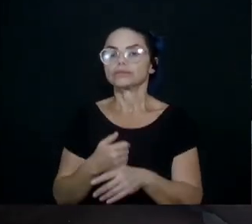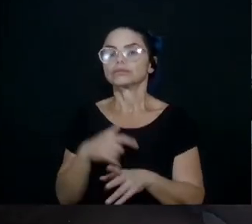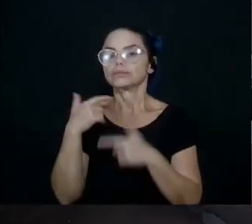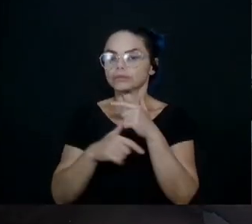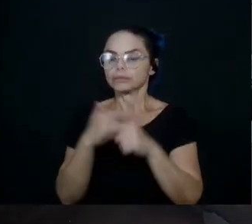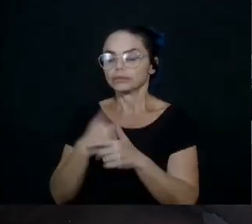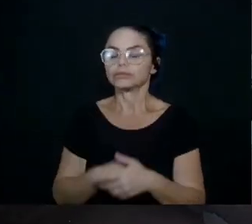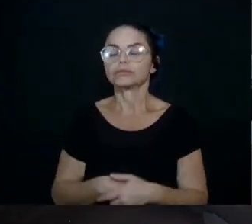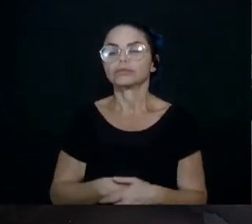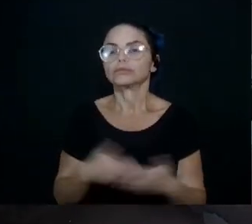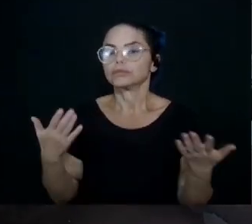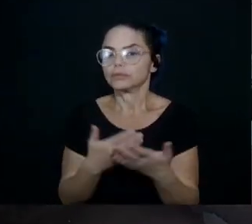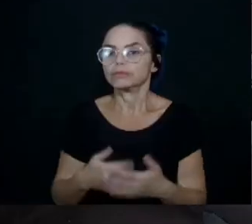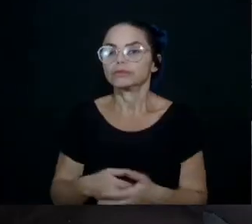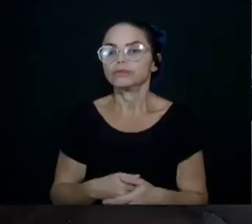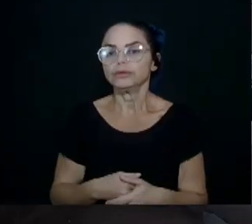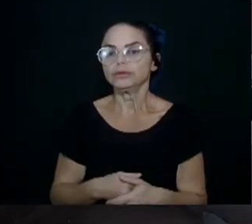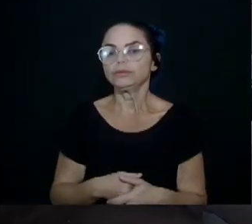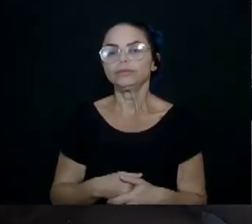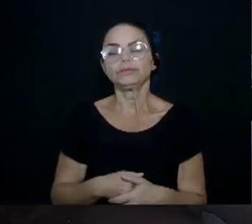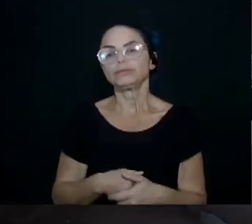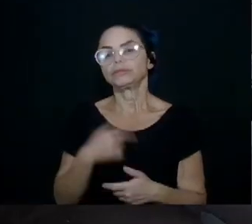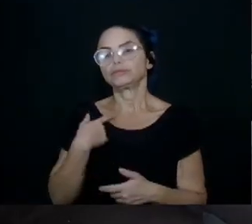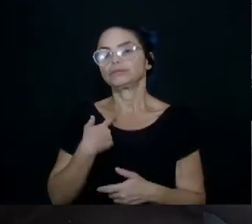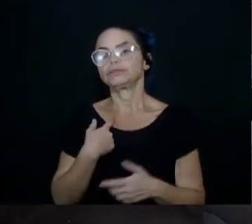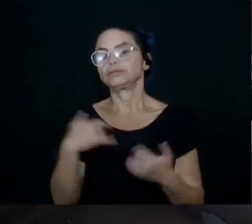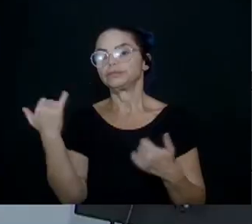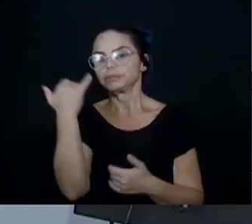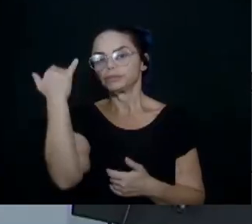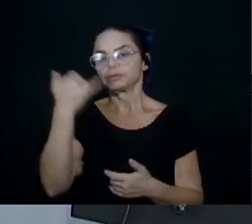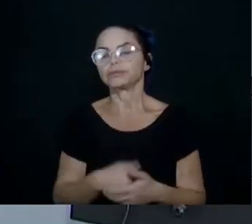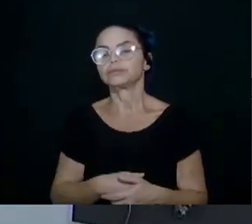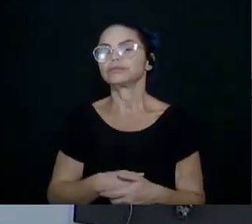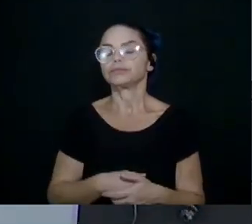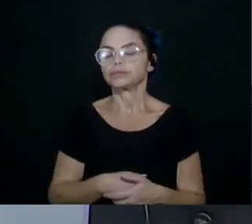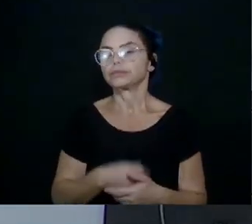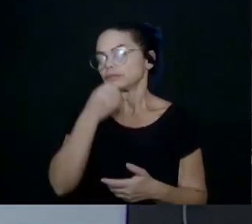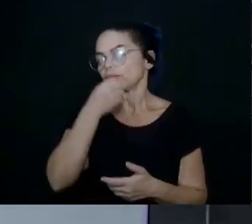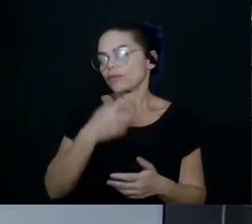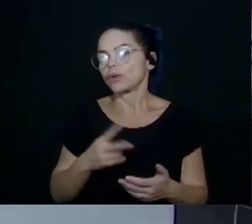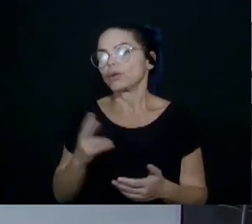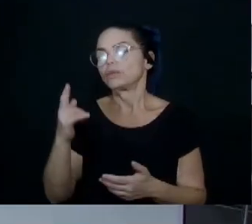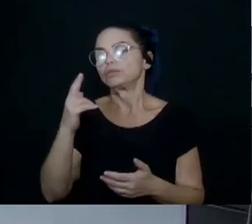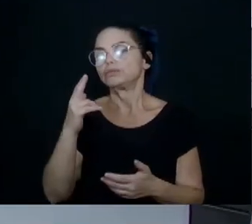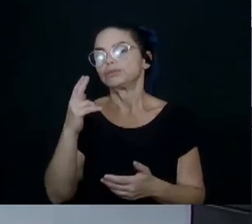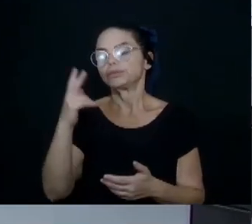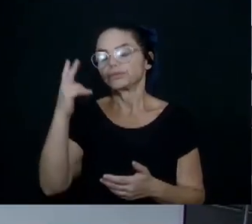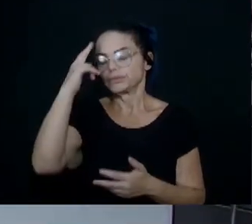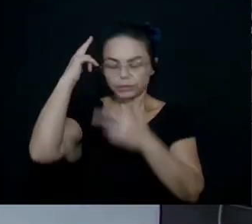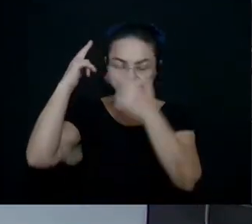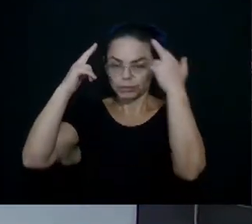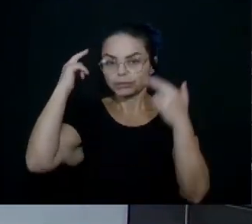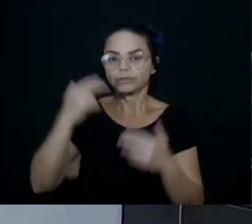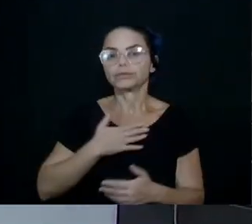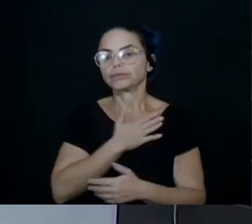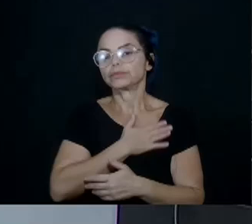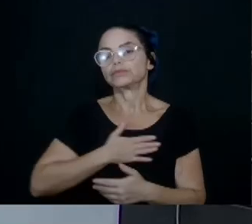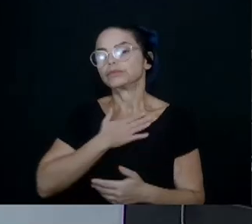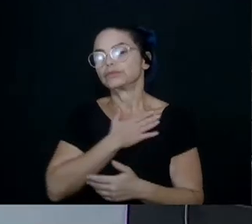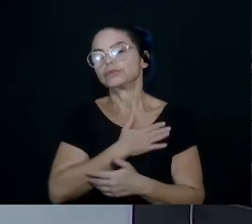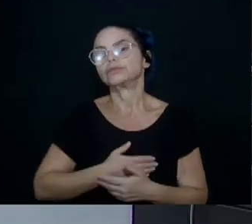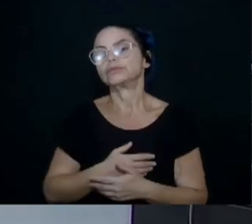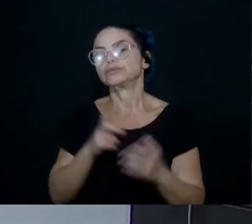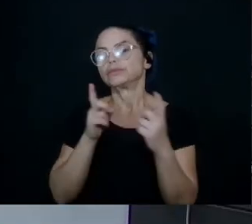hoje a gente não só se importa mais com um corte bem feito, a gente preza por um ambiente agradável, por um